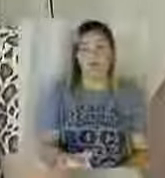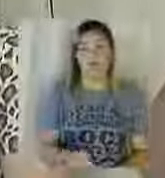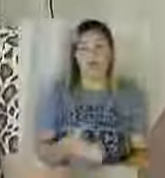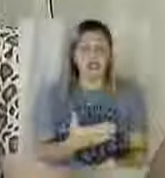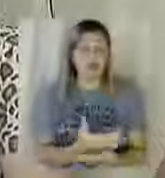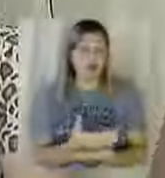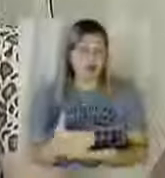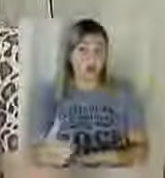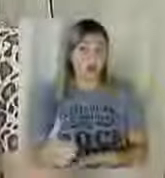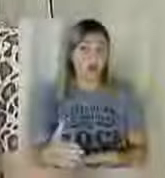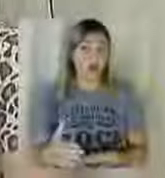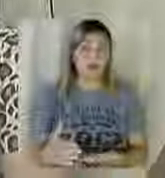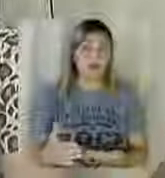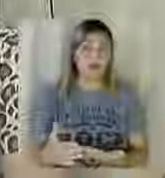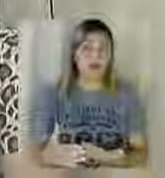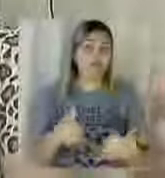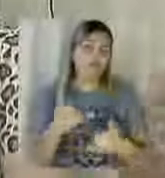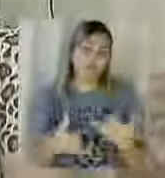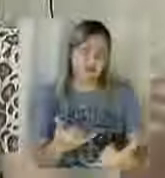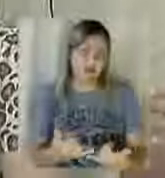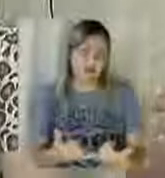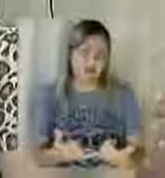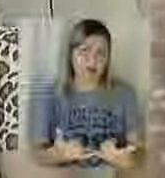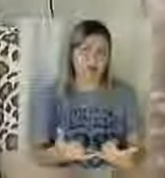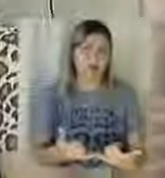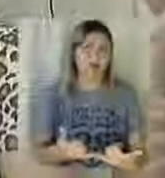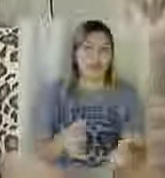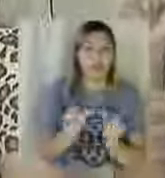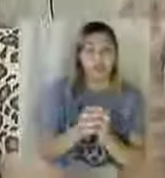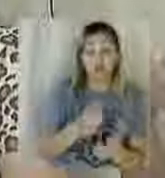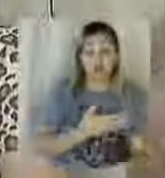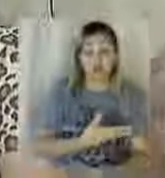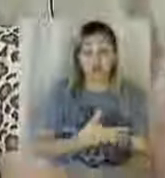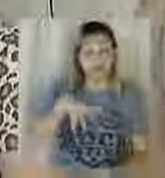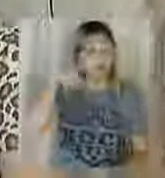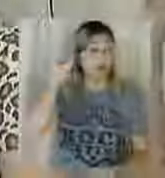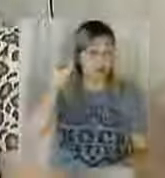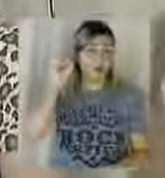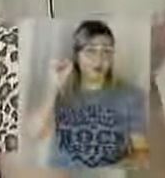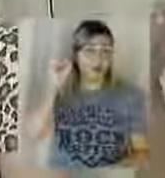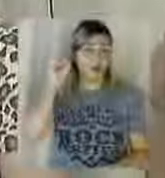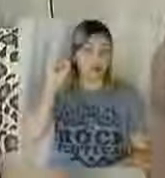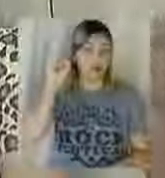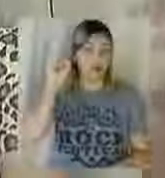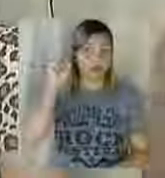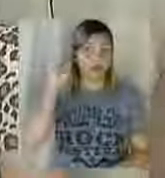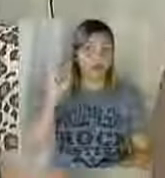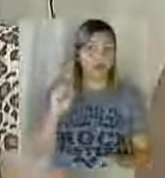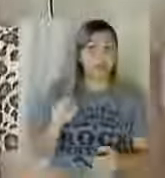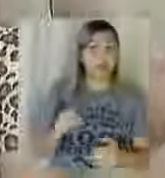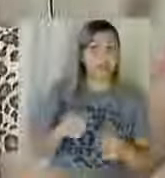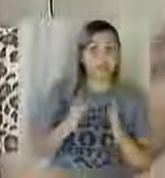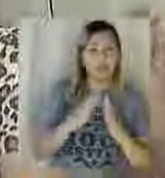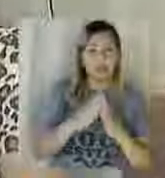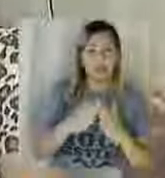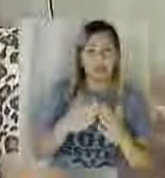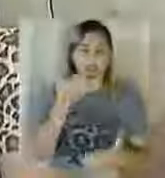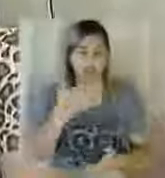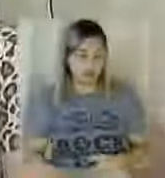Comecei a brincar em grupos de amigos ouvintes. Quando eu era criança em